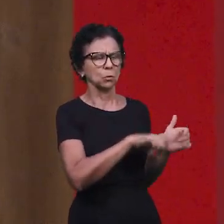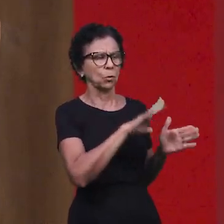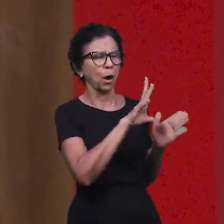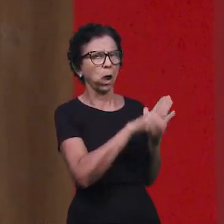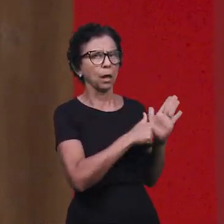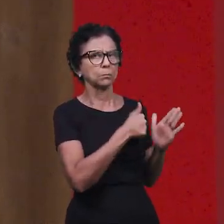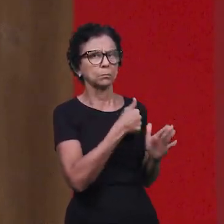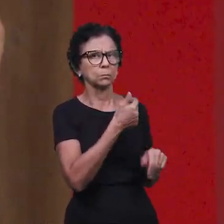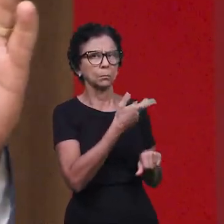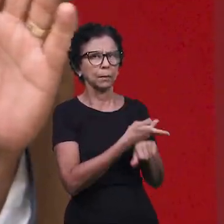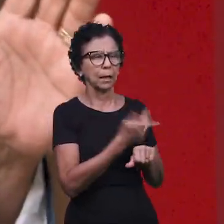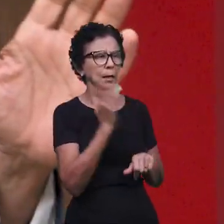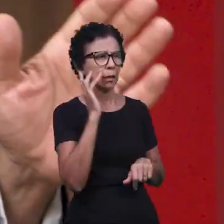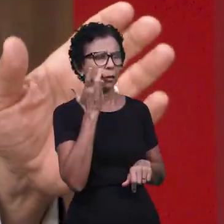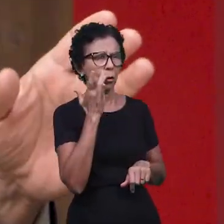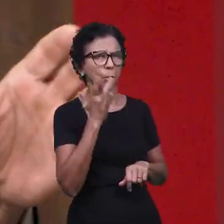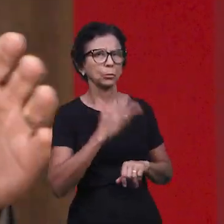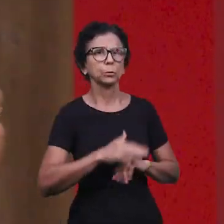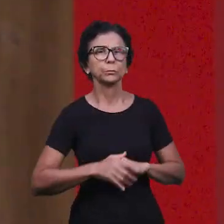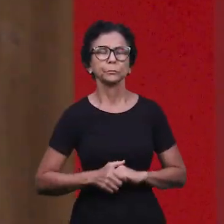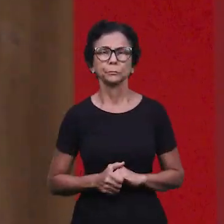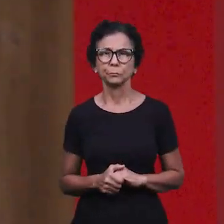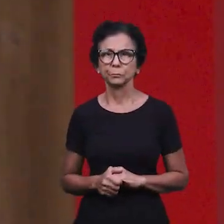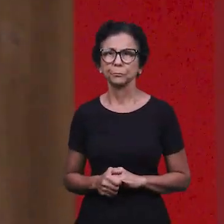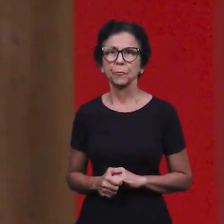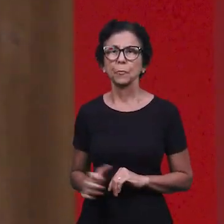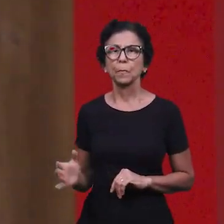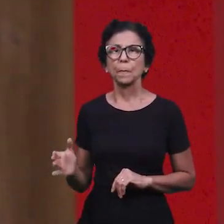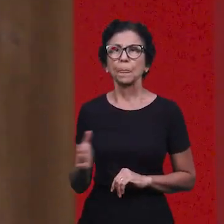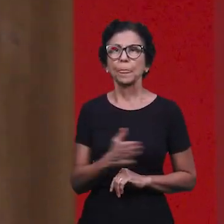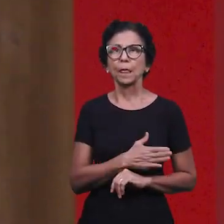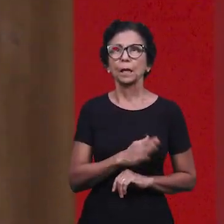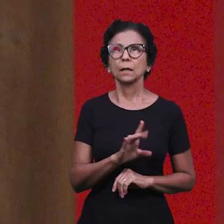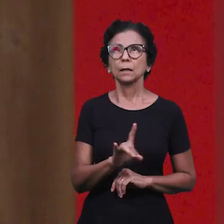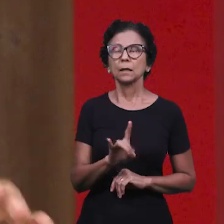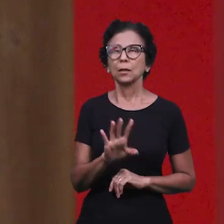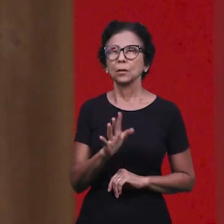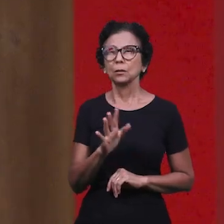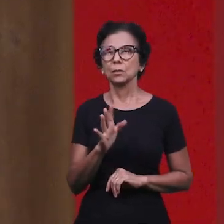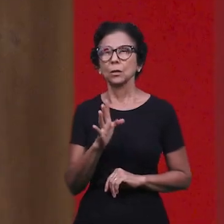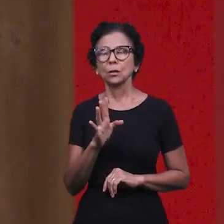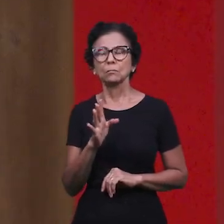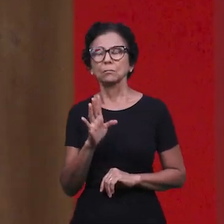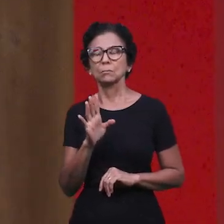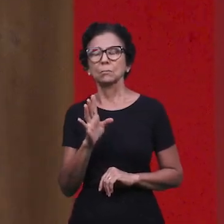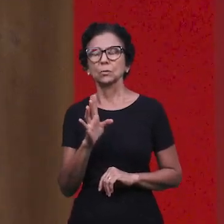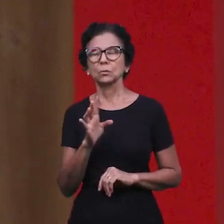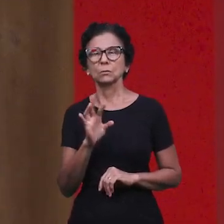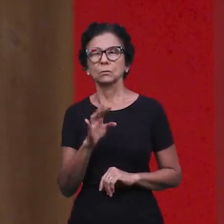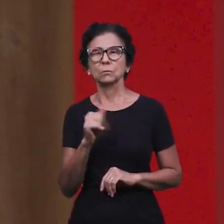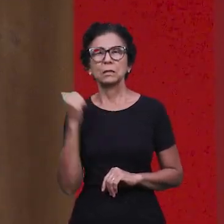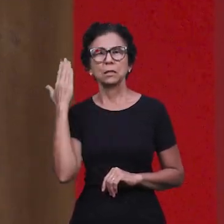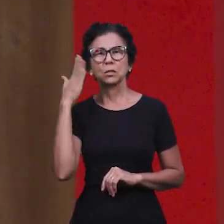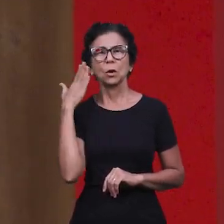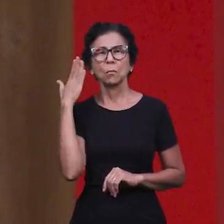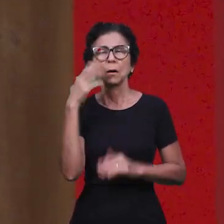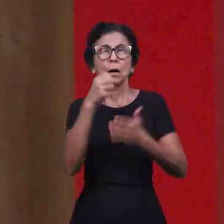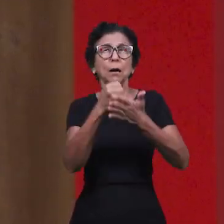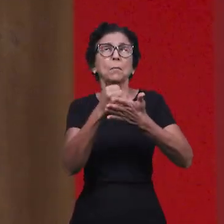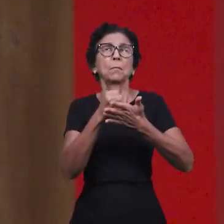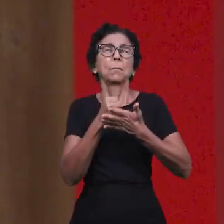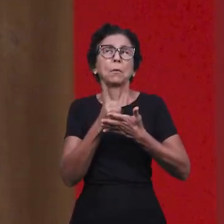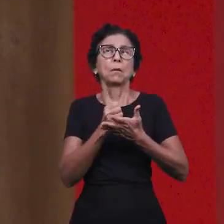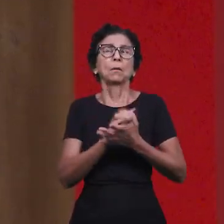com mensagem de autoajuda, em agradar A ou B. O compromisso desta obra com a mensagem da